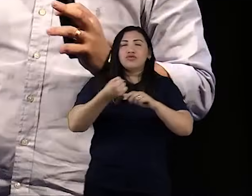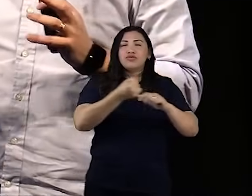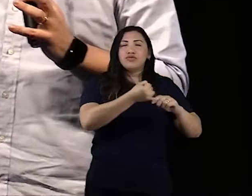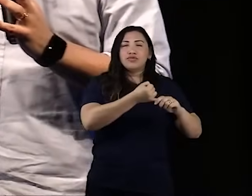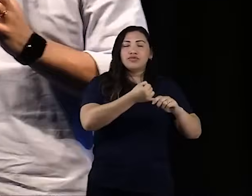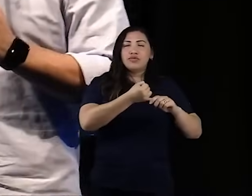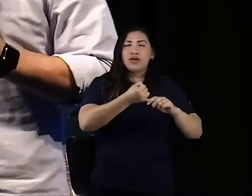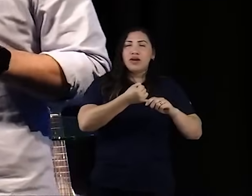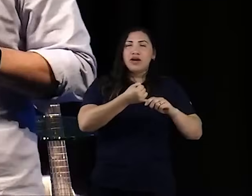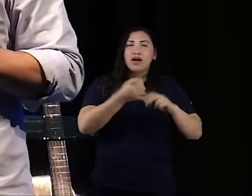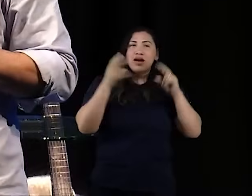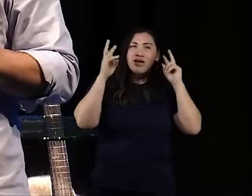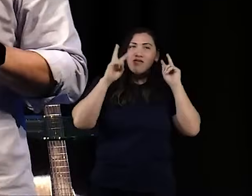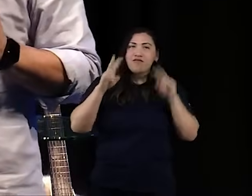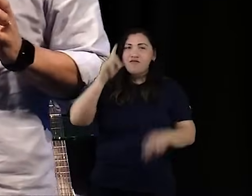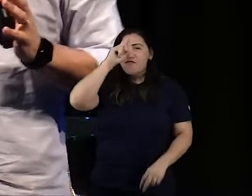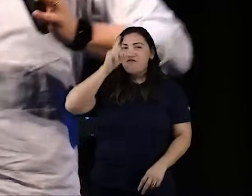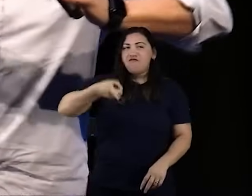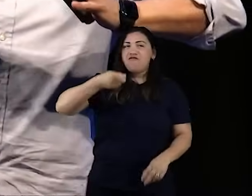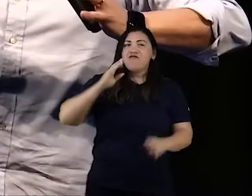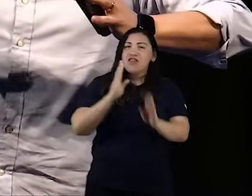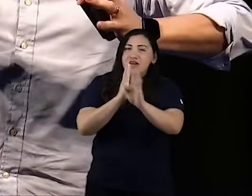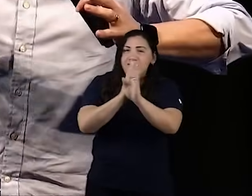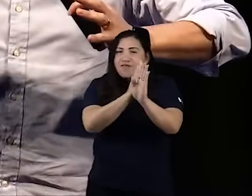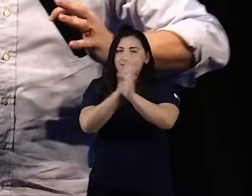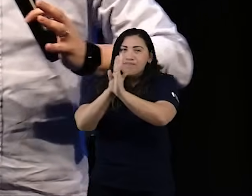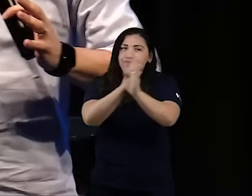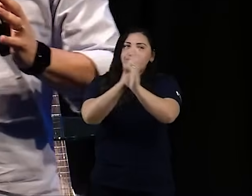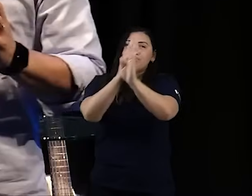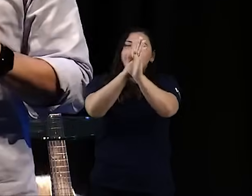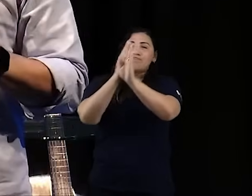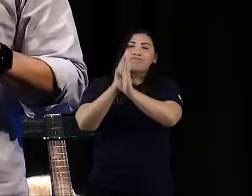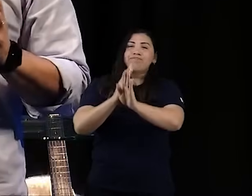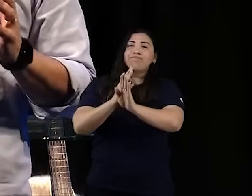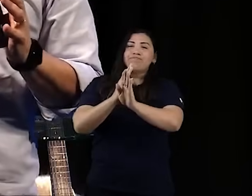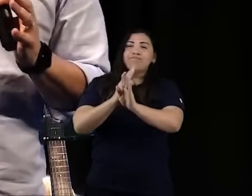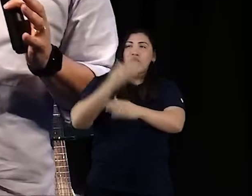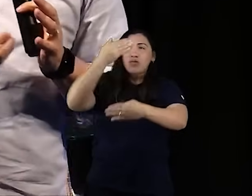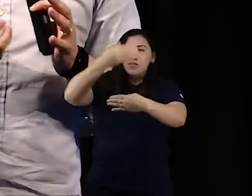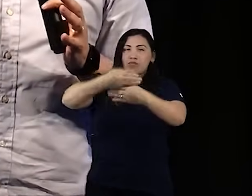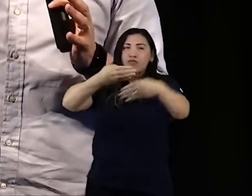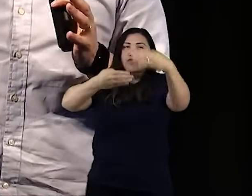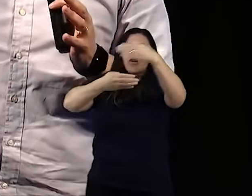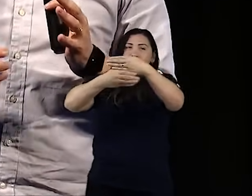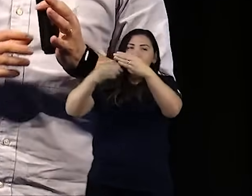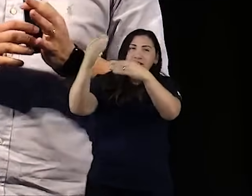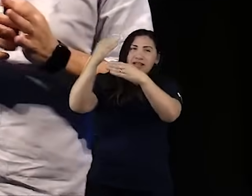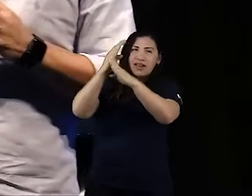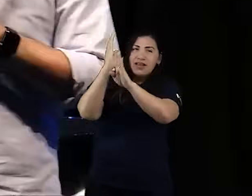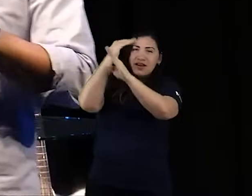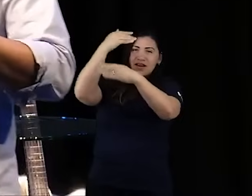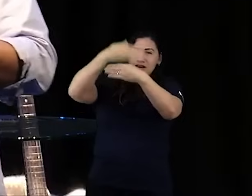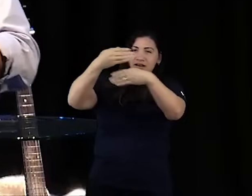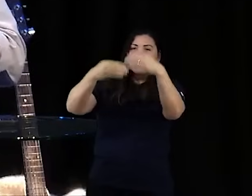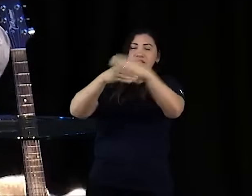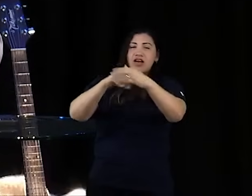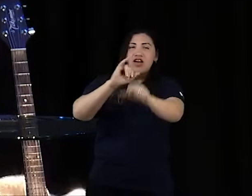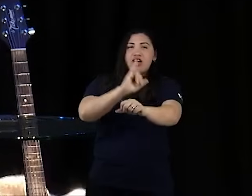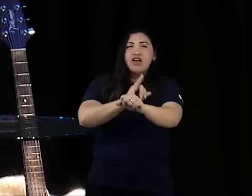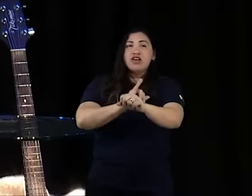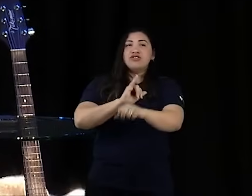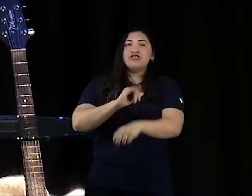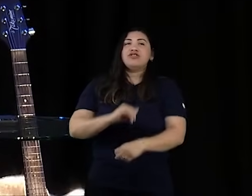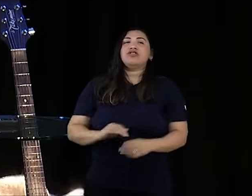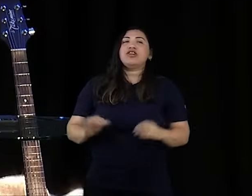espias para que enxerguem entrem dentro de uma Fortaleza né Jericó observem Jericó nós usamos aqui